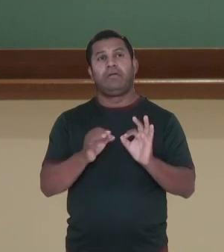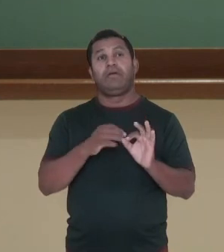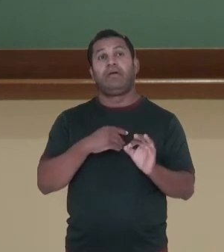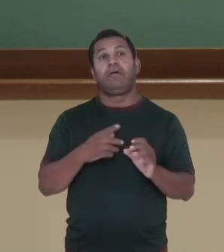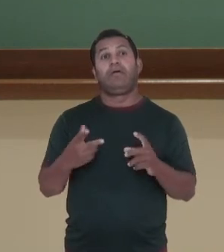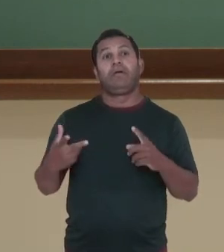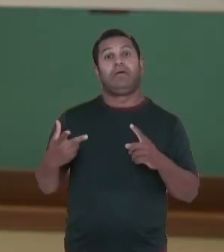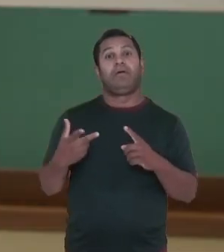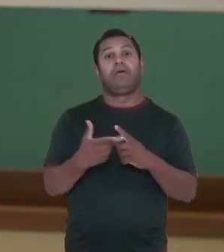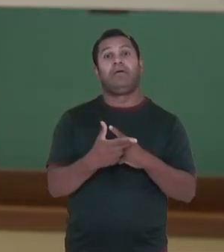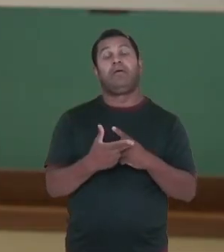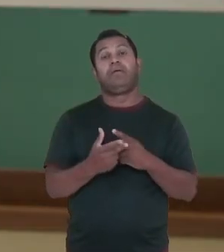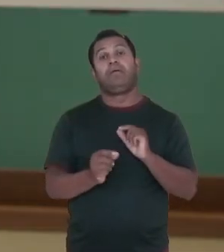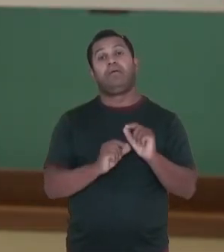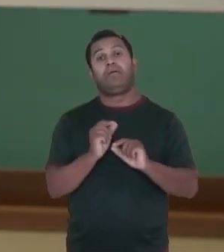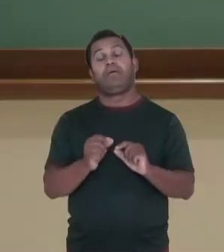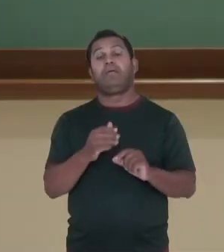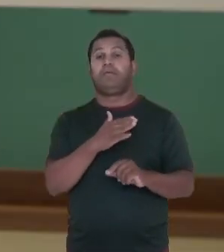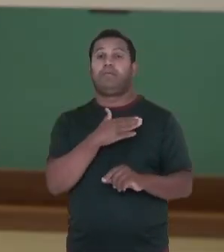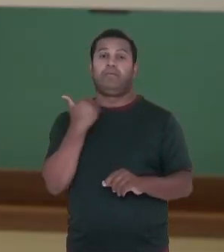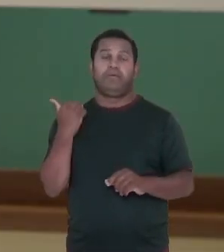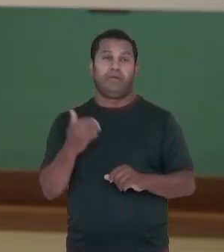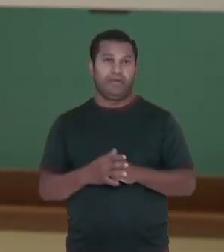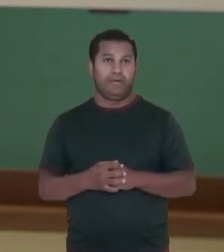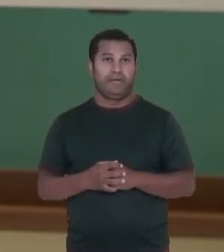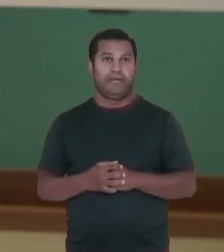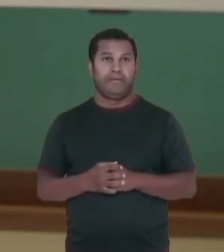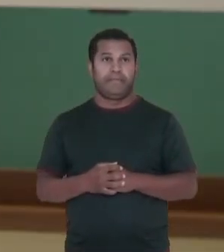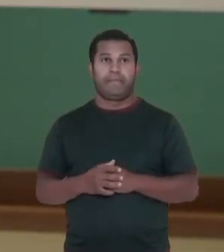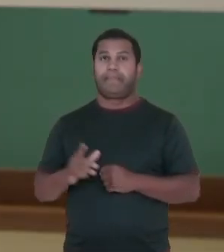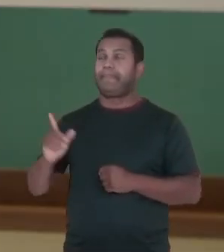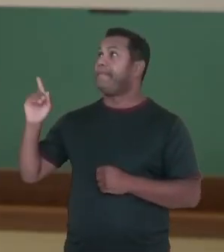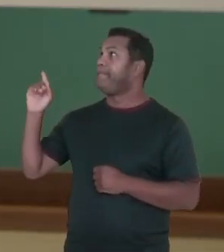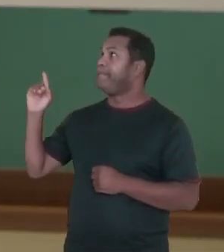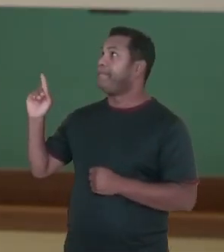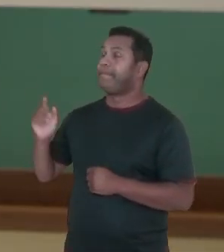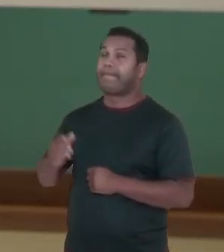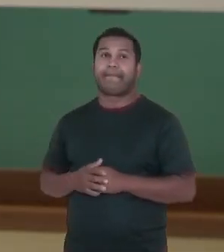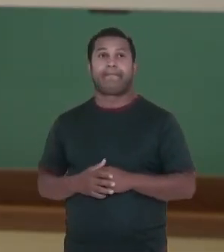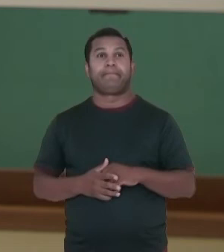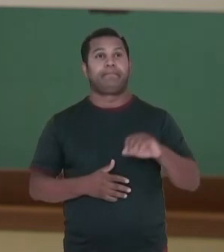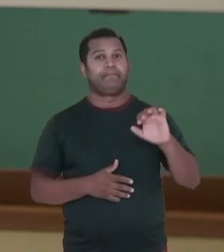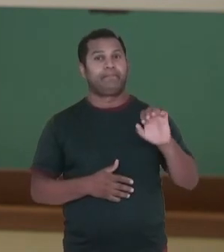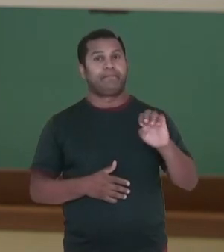olha, a eutanásia é bem particular isso, né?